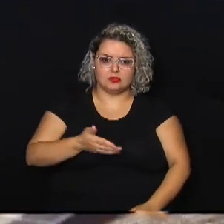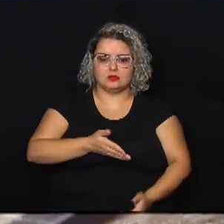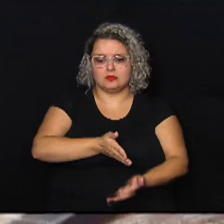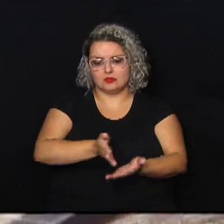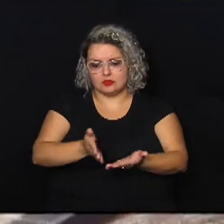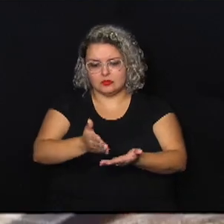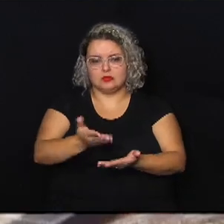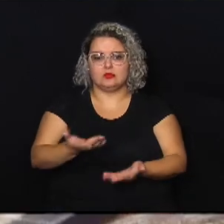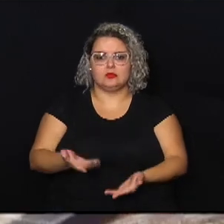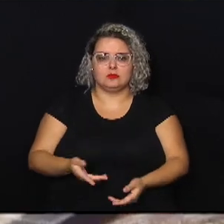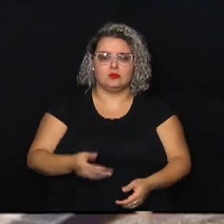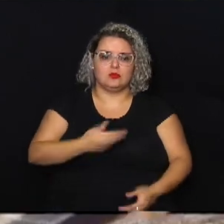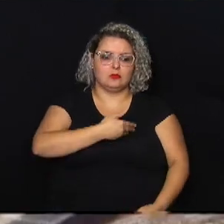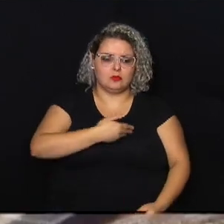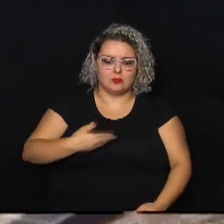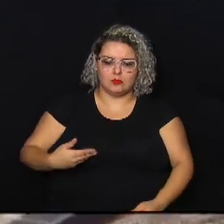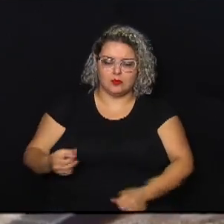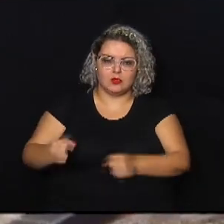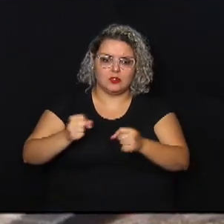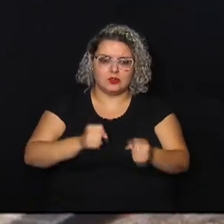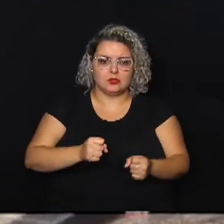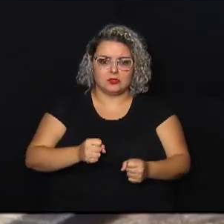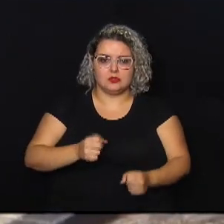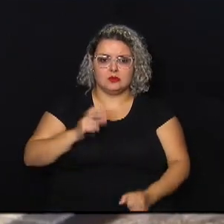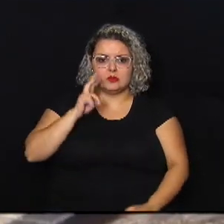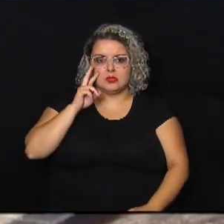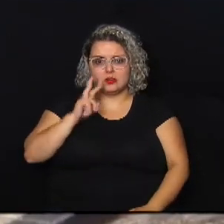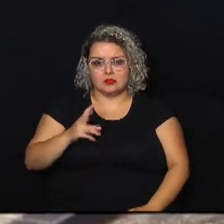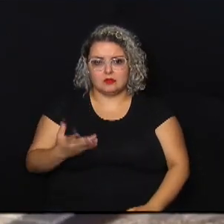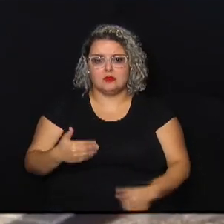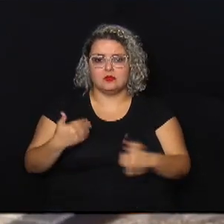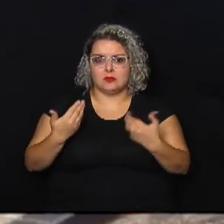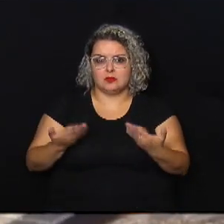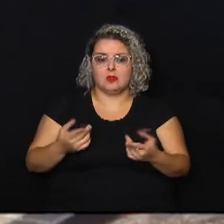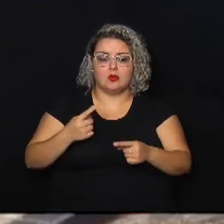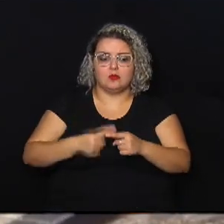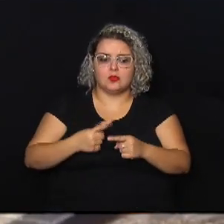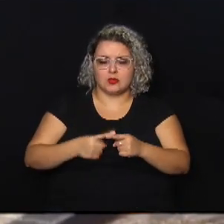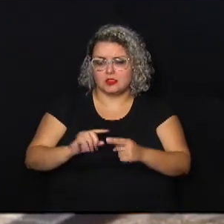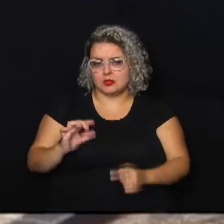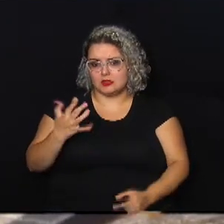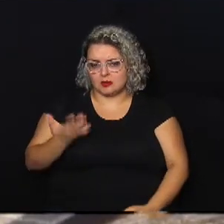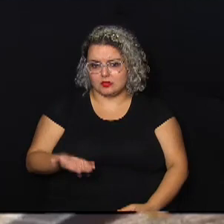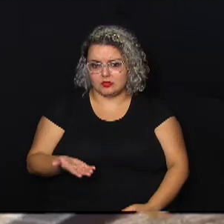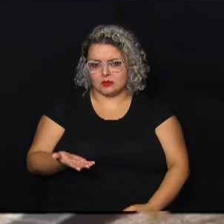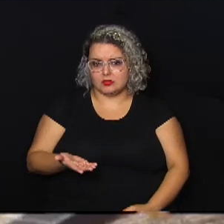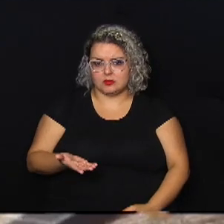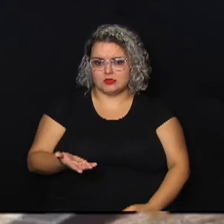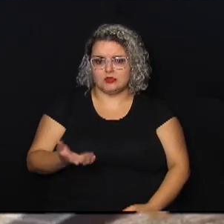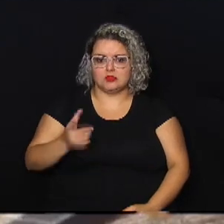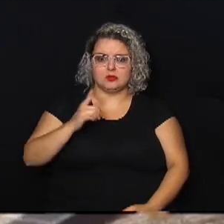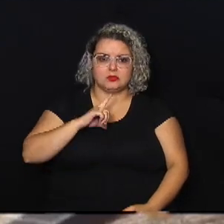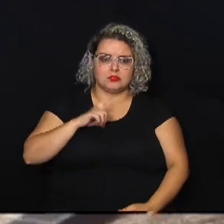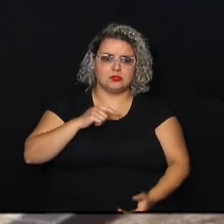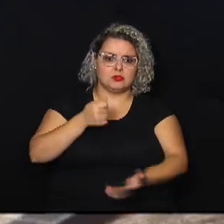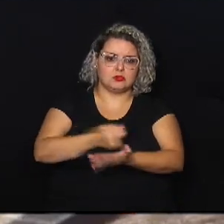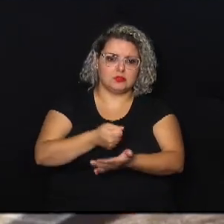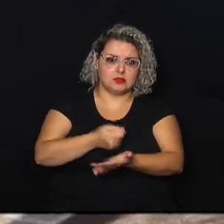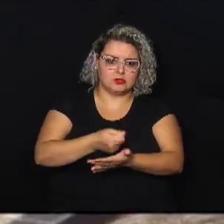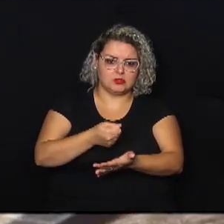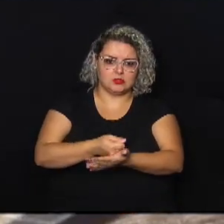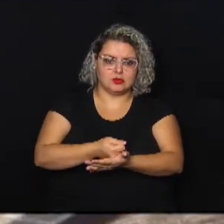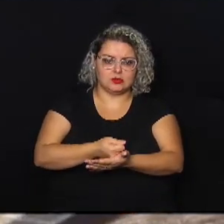público, cobramos dele e vemos qual o porquê isso está acontecendo, tendo aí a obrigação de que